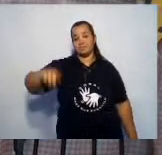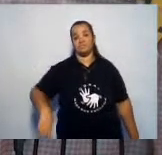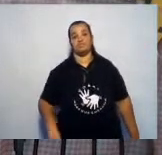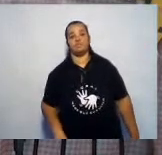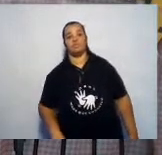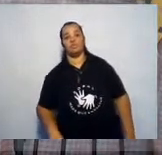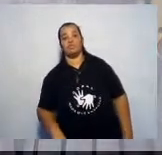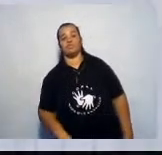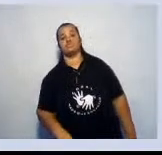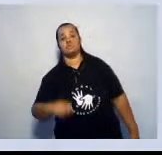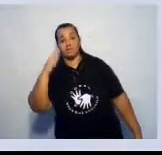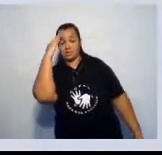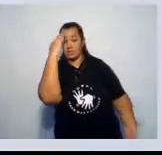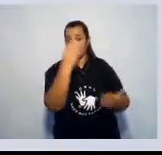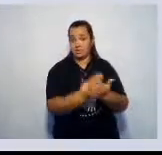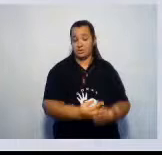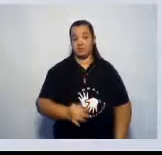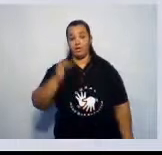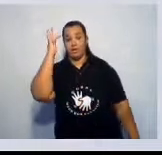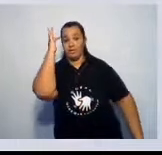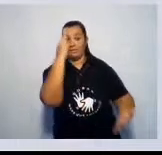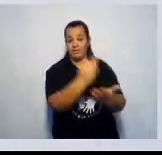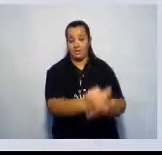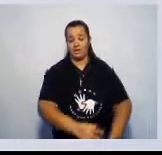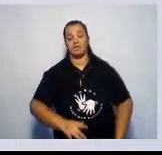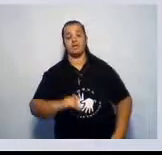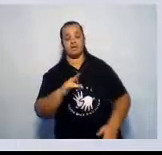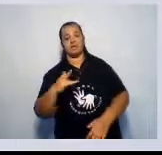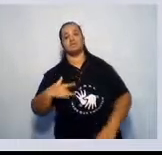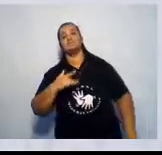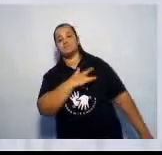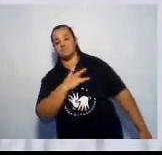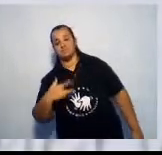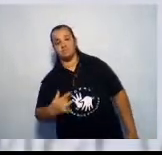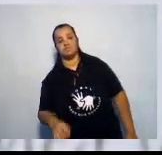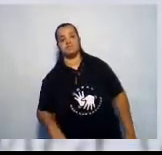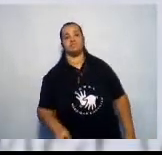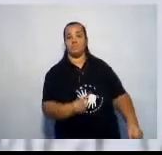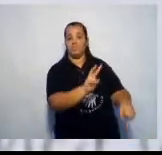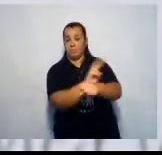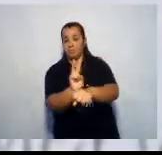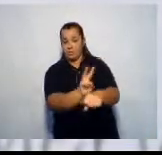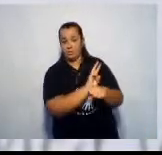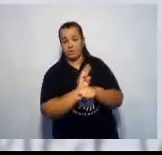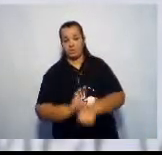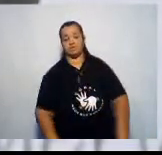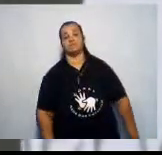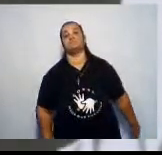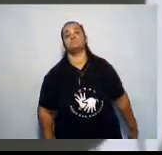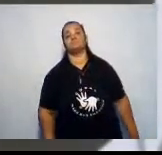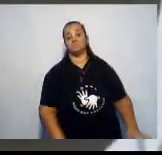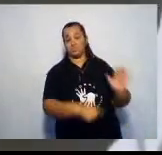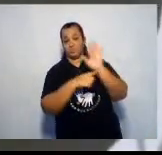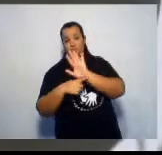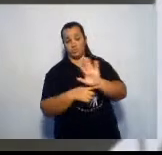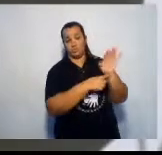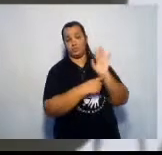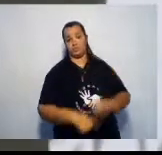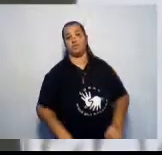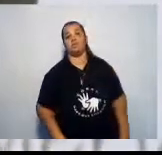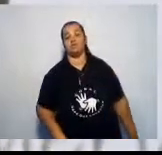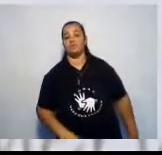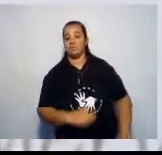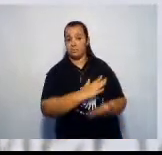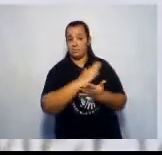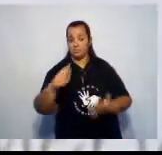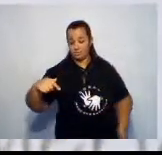a quem você confia a sua fé, cuide e lhe traga muita saúde, muita proteção para esse momento, muita solidariedade. Continuem